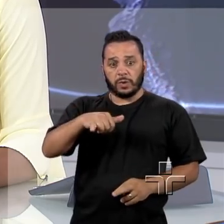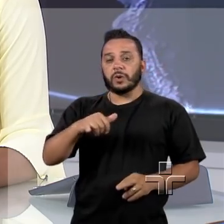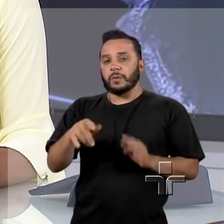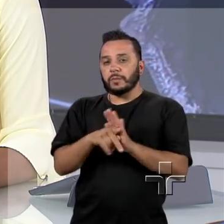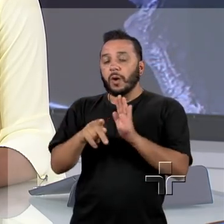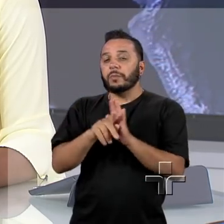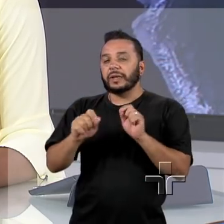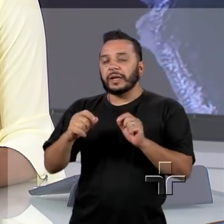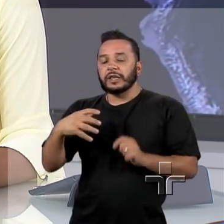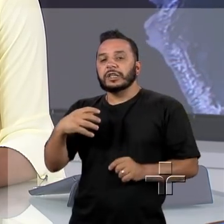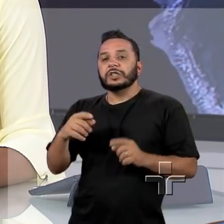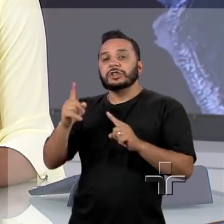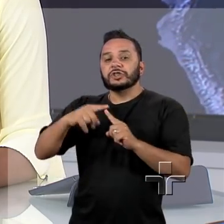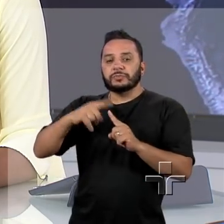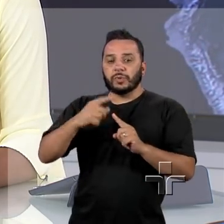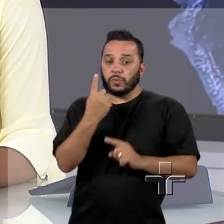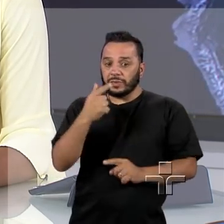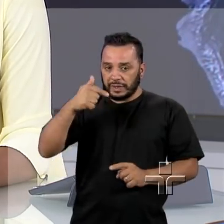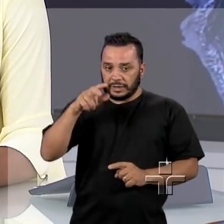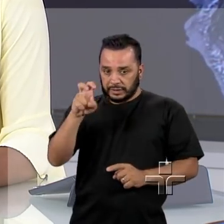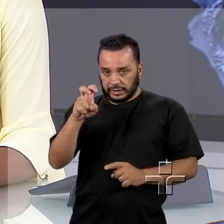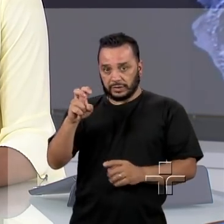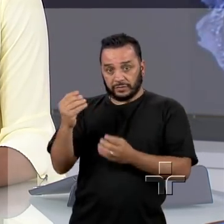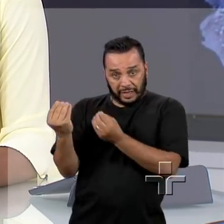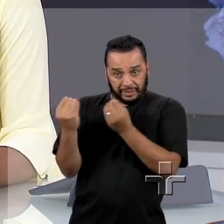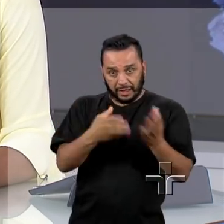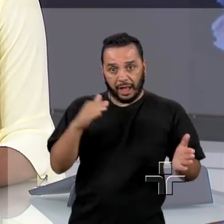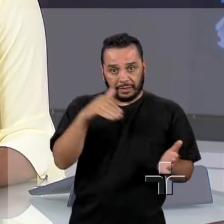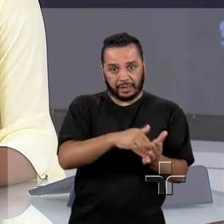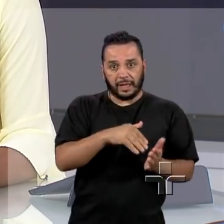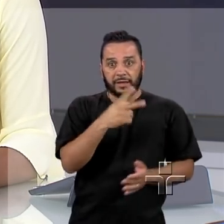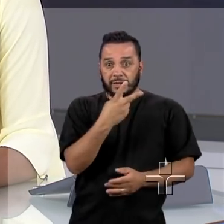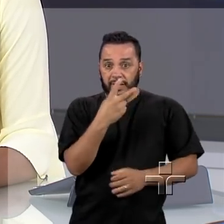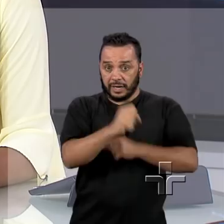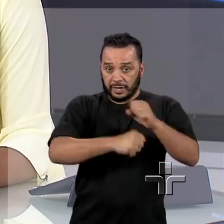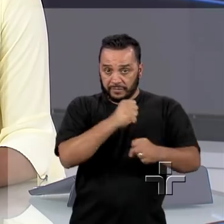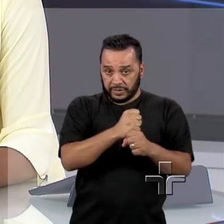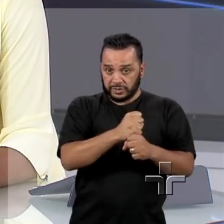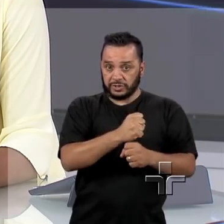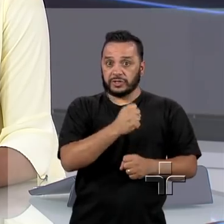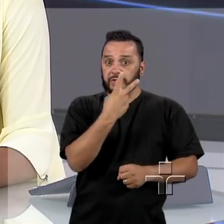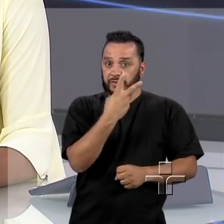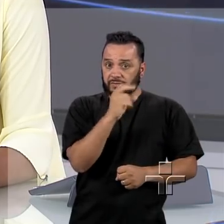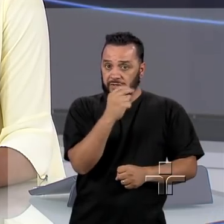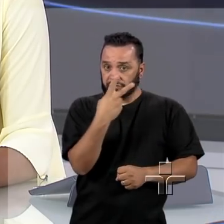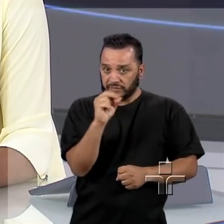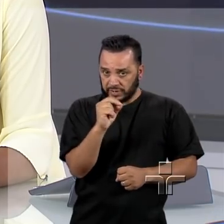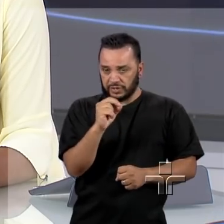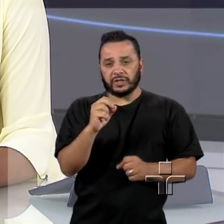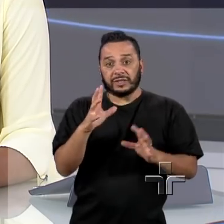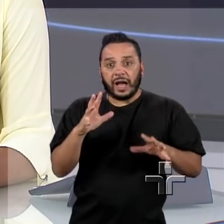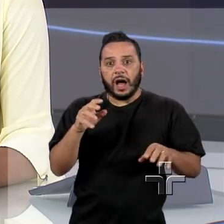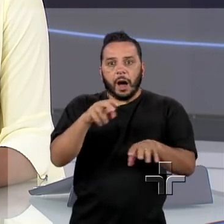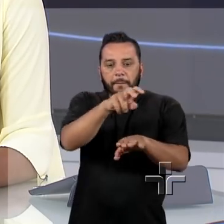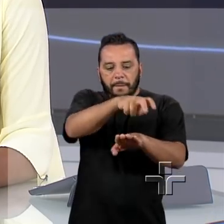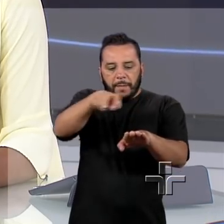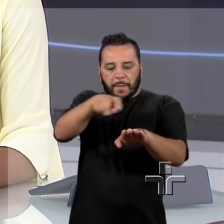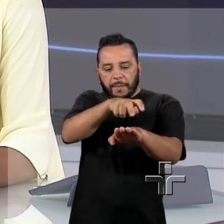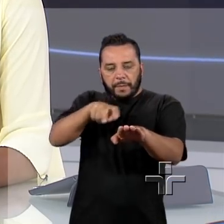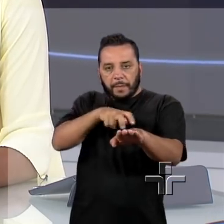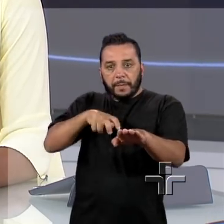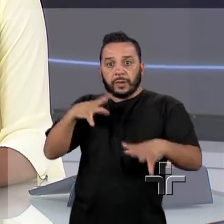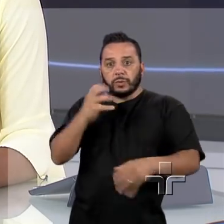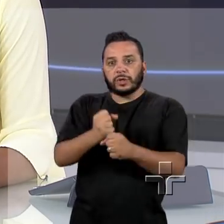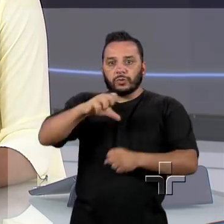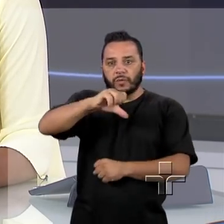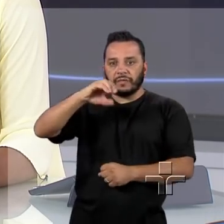serão entregues a partir de 2020. O modelo 175 pode transportar até 90 passageiros. Em comunicado, a